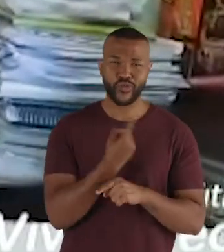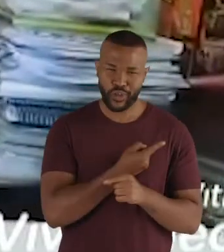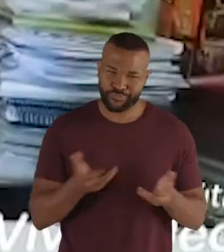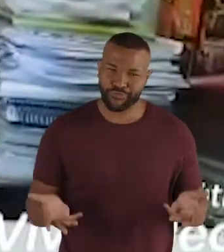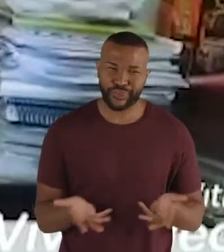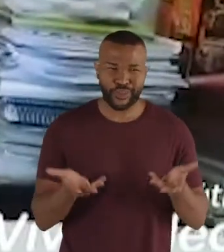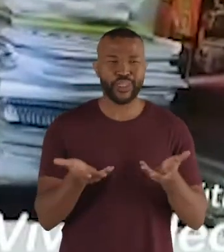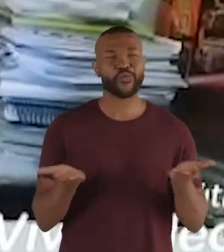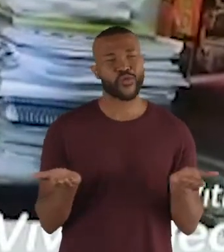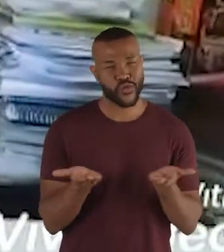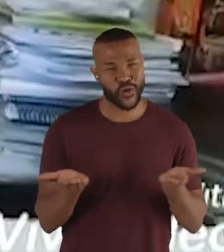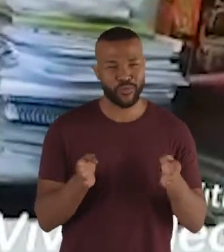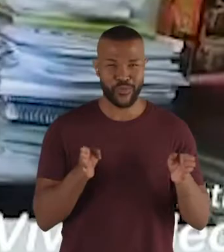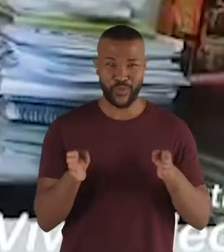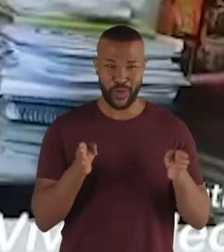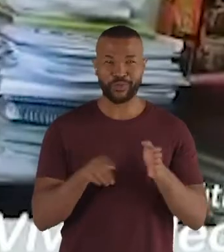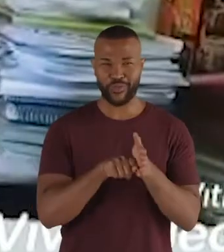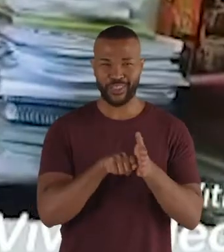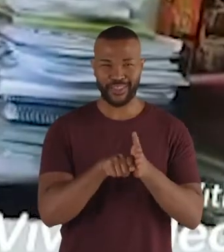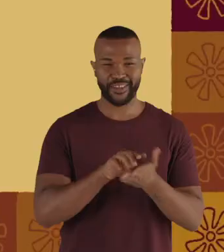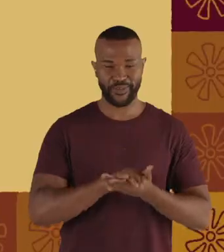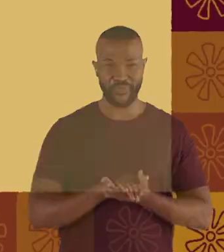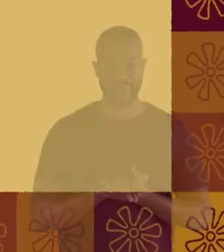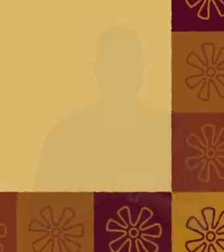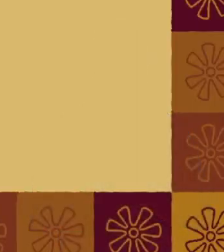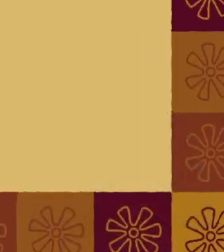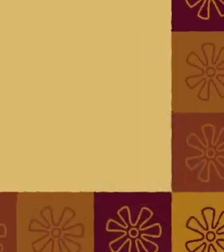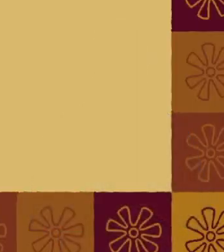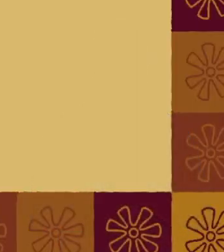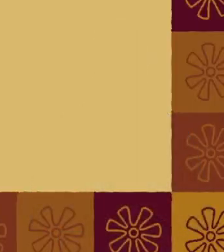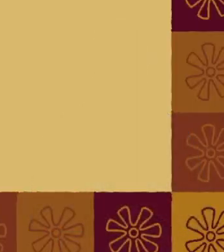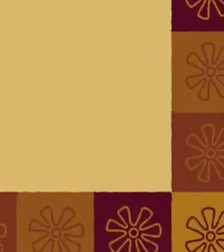nós estamos ressaltando nesse último período de pesquisa.